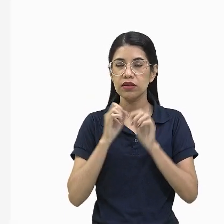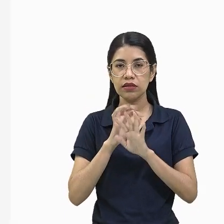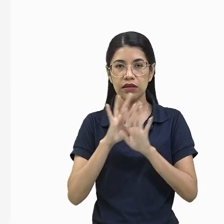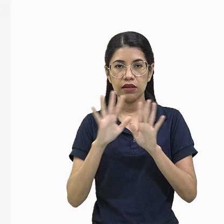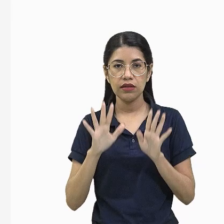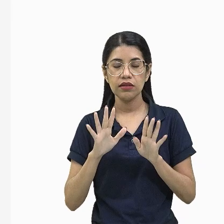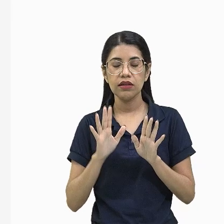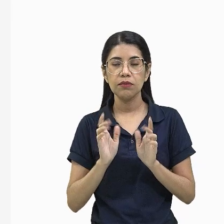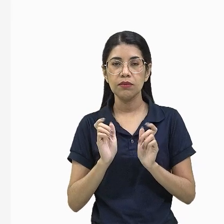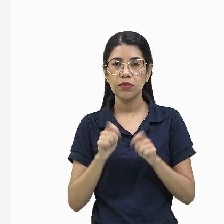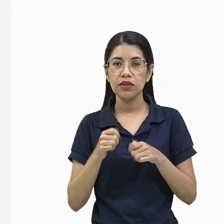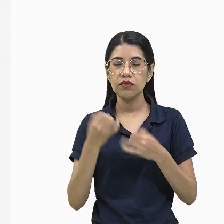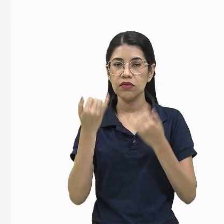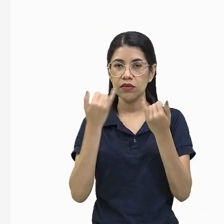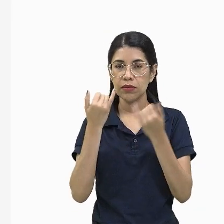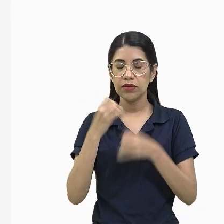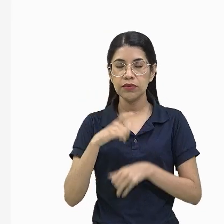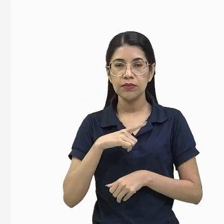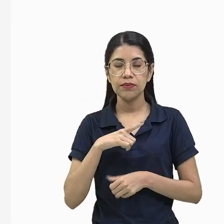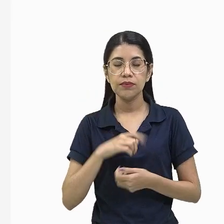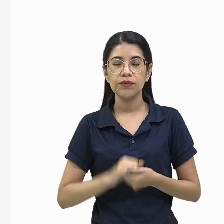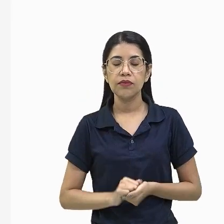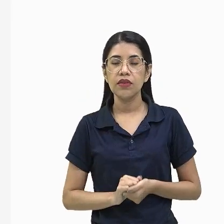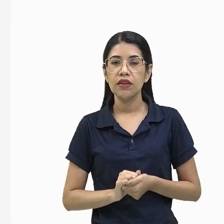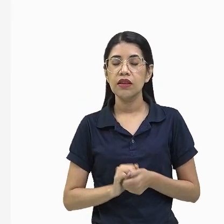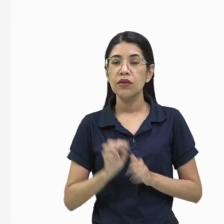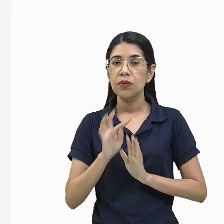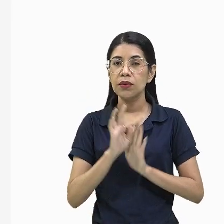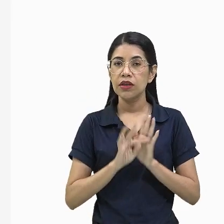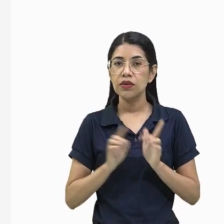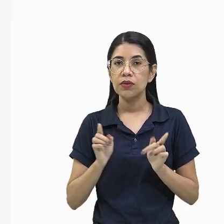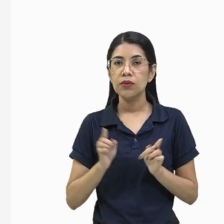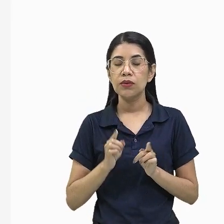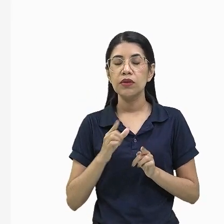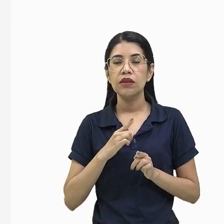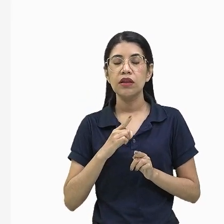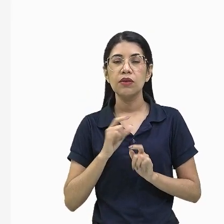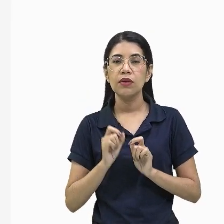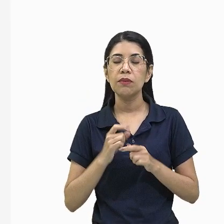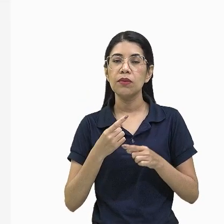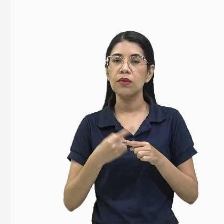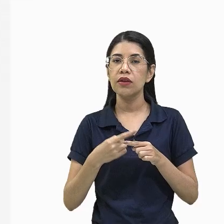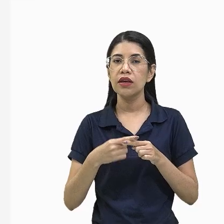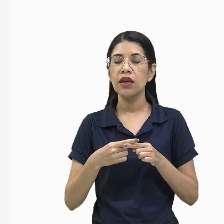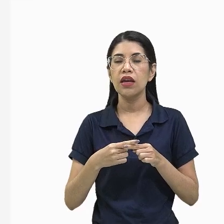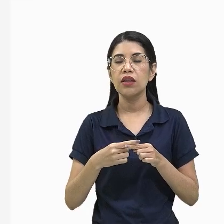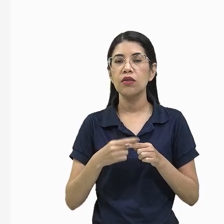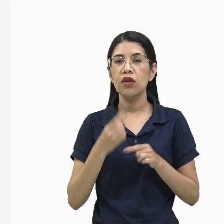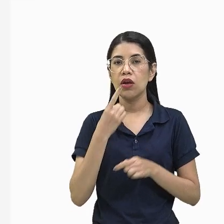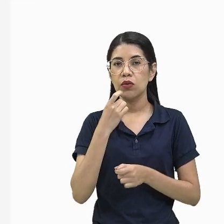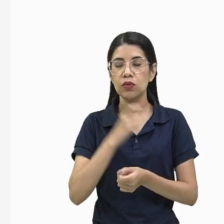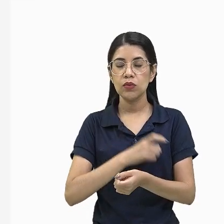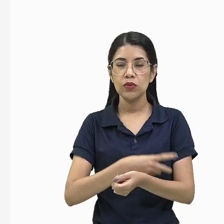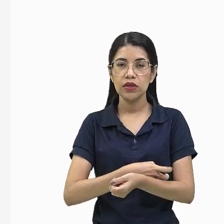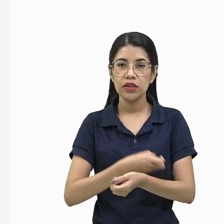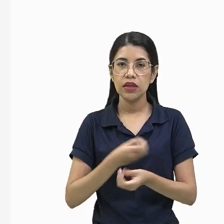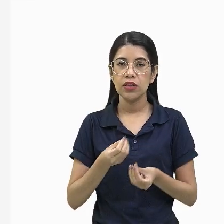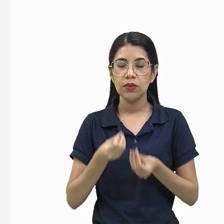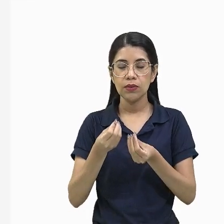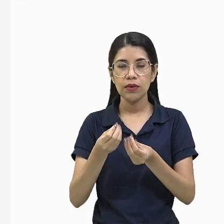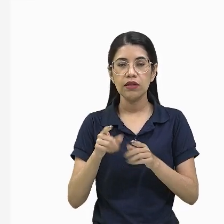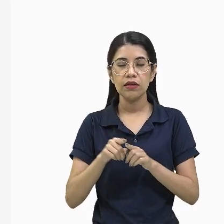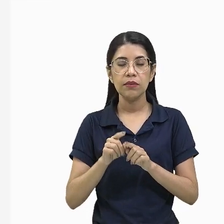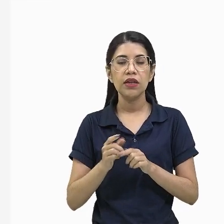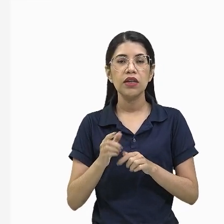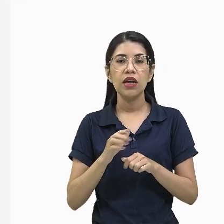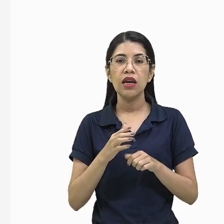se informar. Então, percebo que esse texto curto traz uma justificativa para a doação de sangue, convida mais uma vez para a ação,